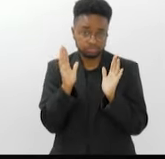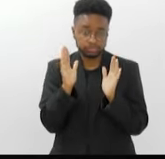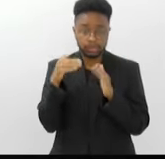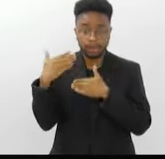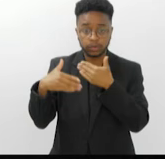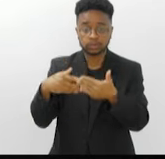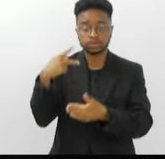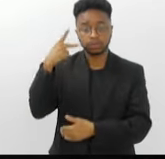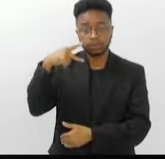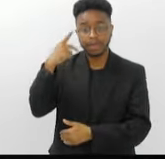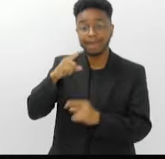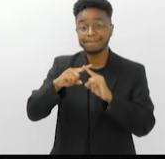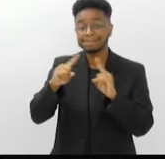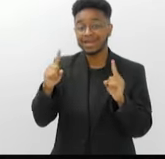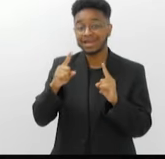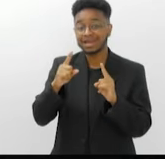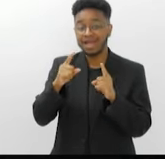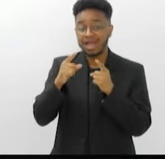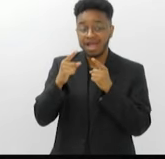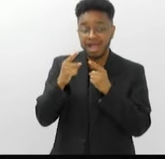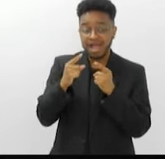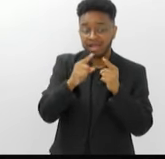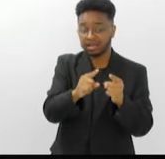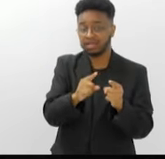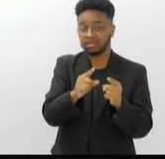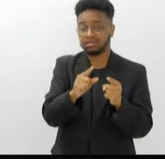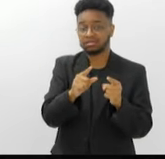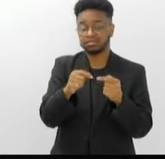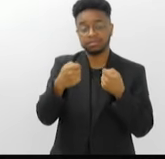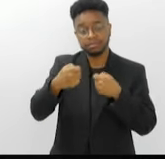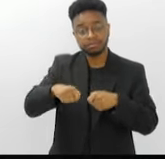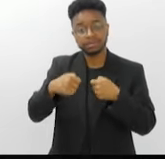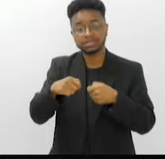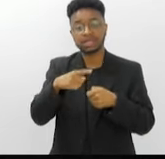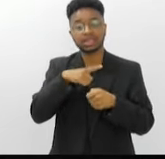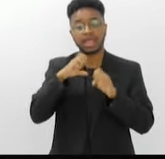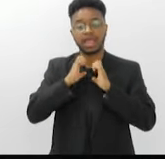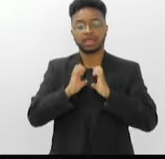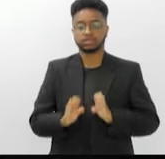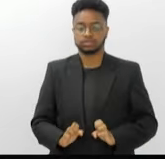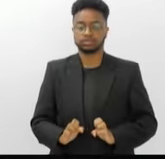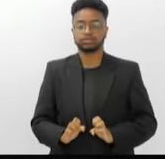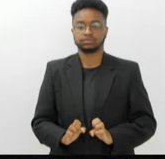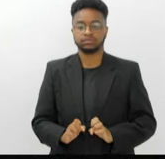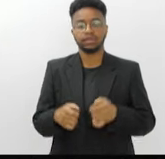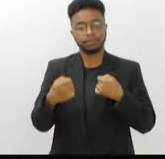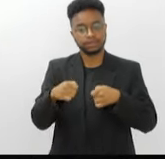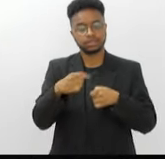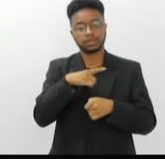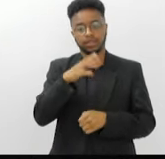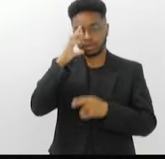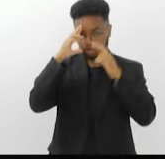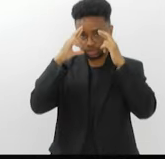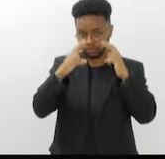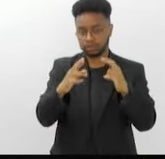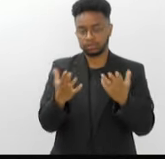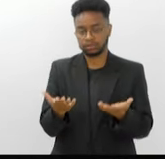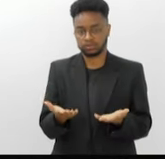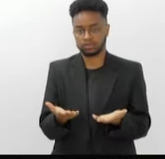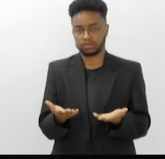a crítica tem que ter um mínimo de ética e de respeito.